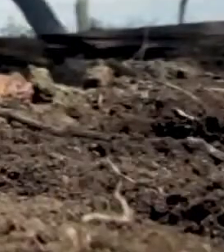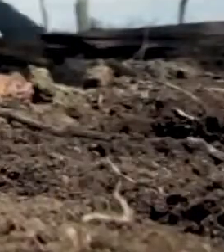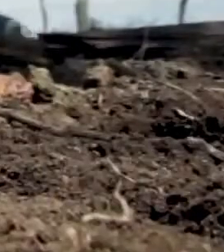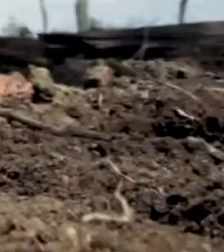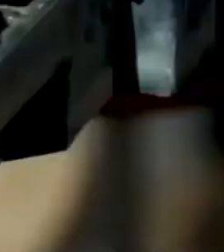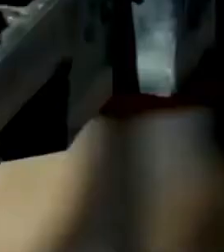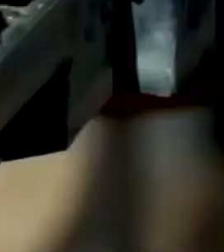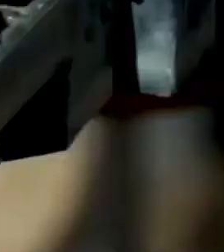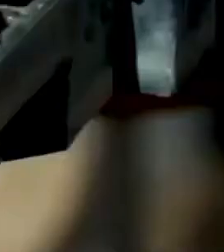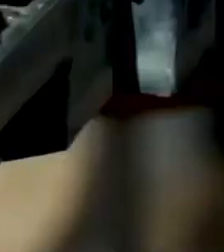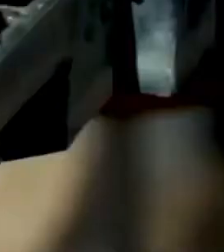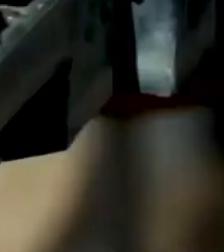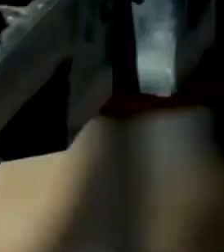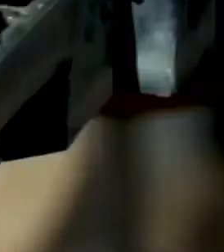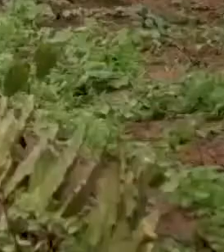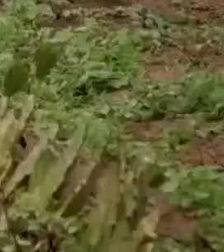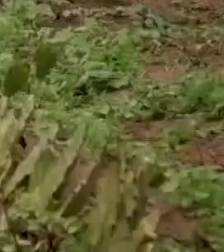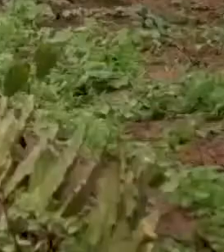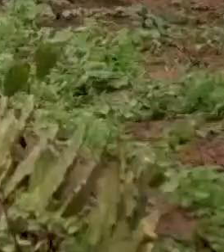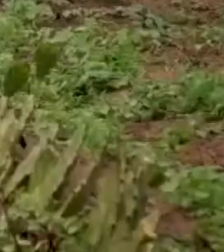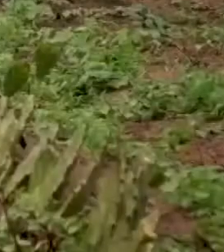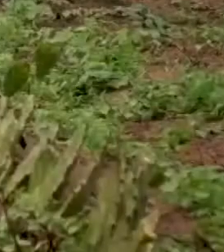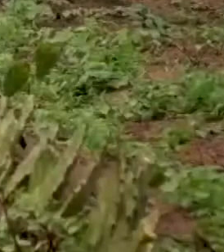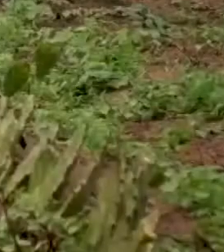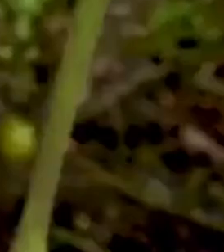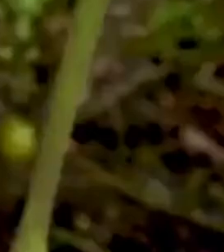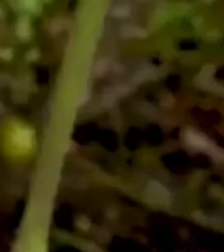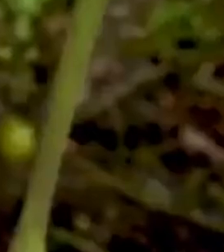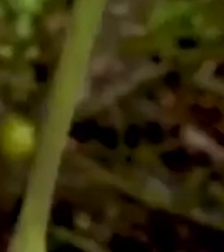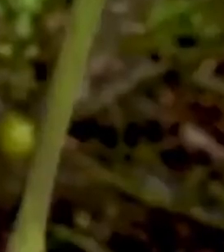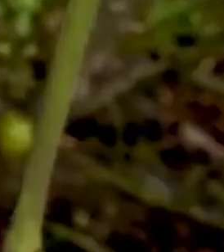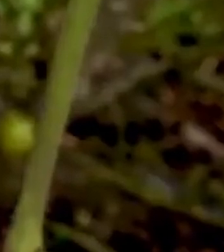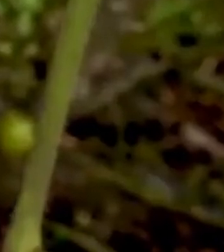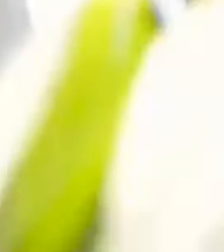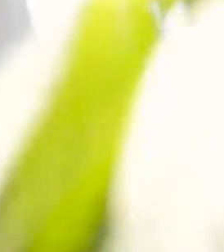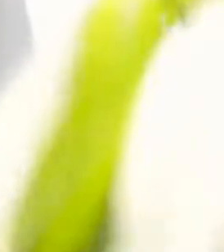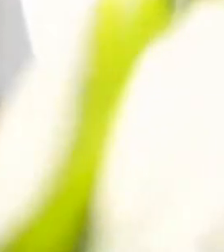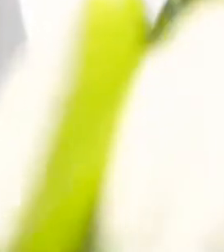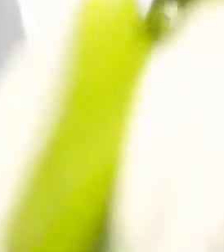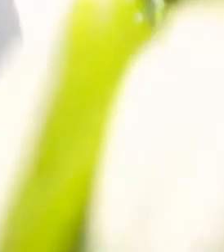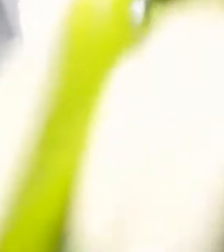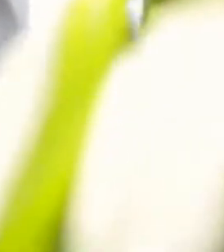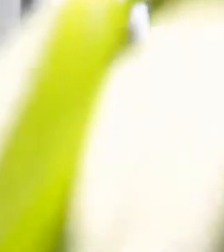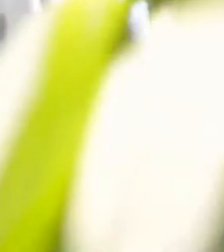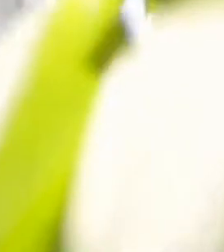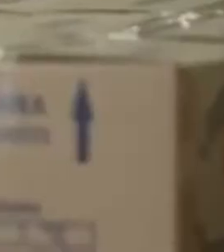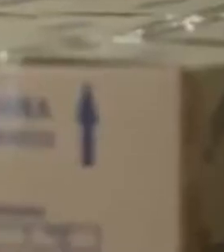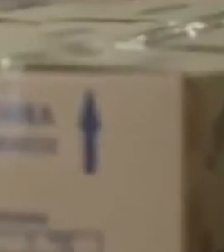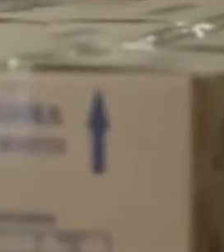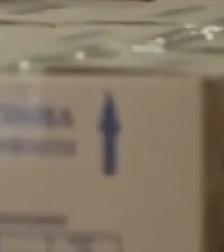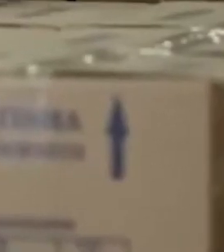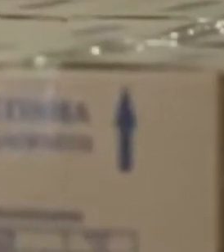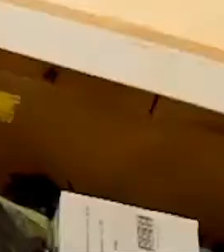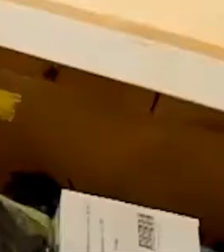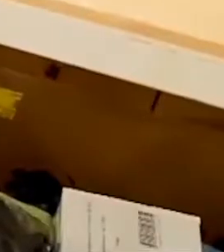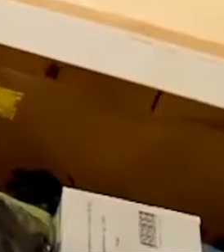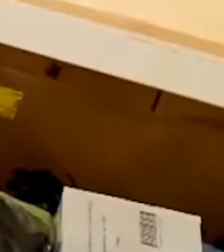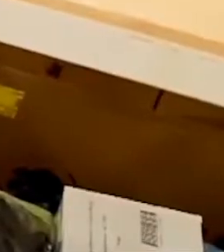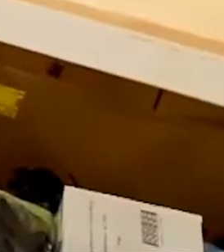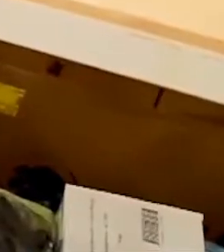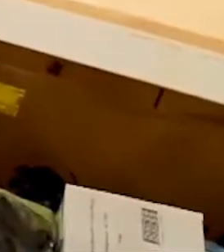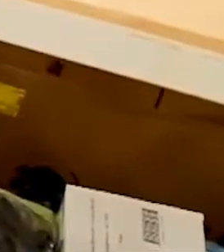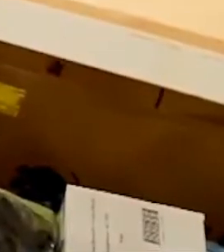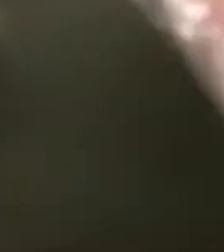sementes e sonhos. E espera brotar uma vida melhor junto com o fruto para colher. Se é micro ou